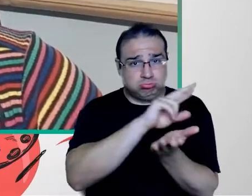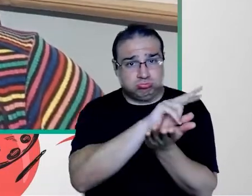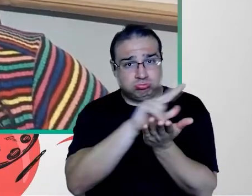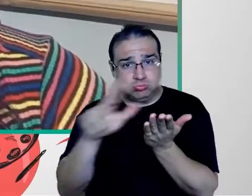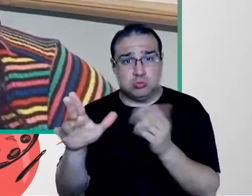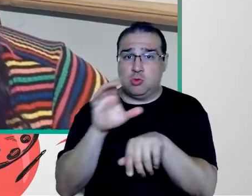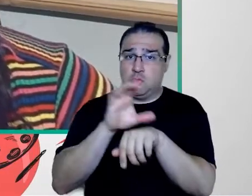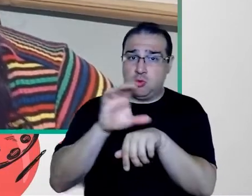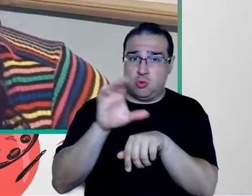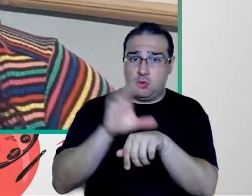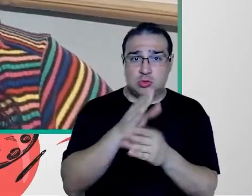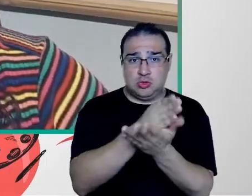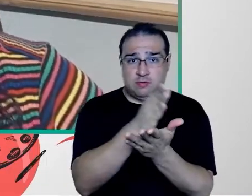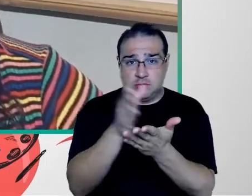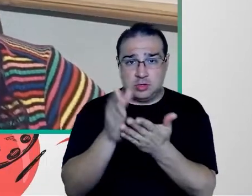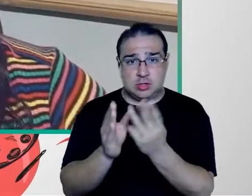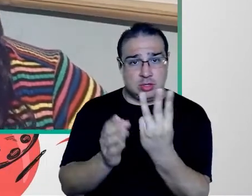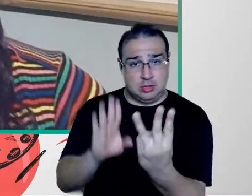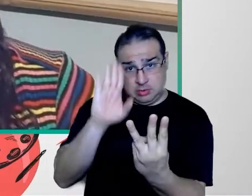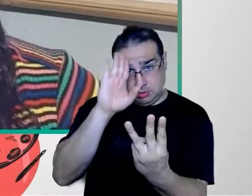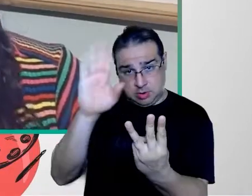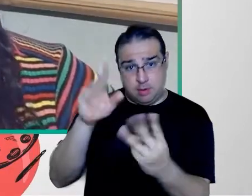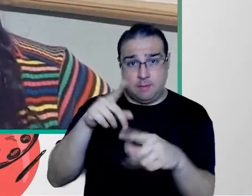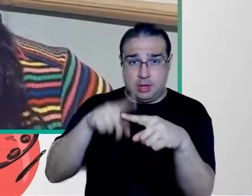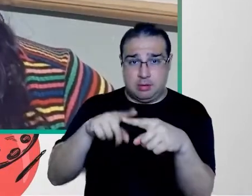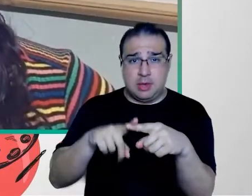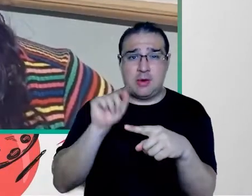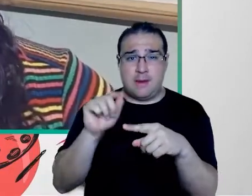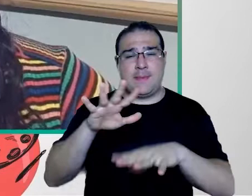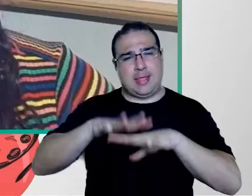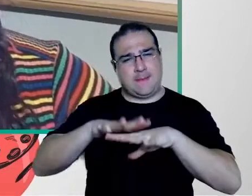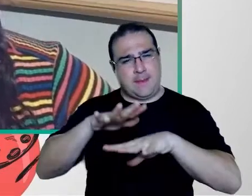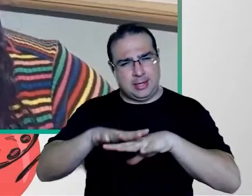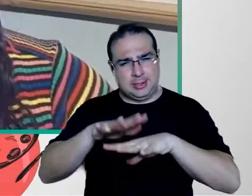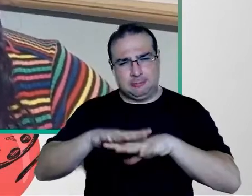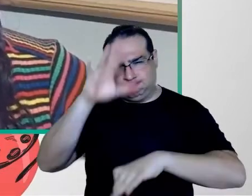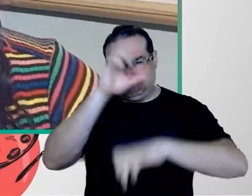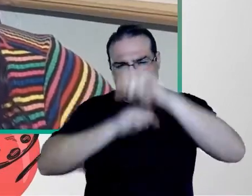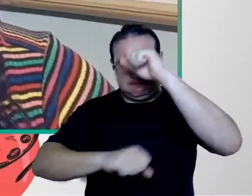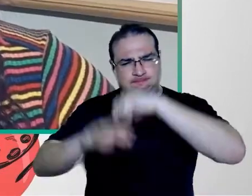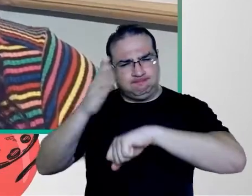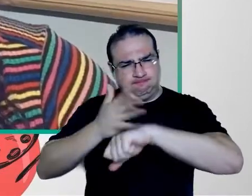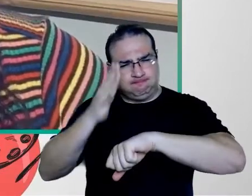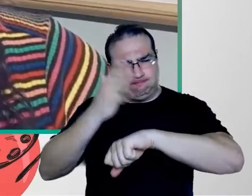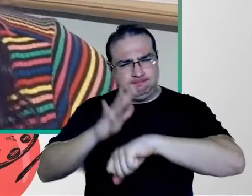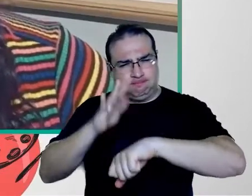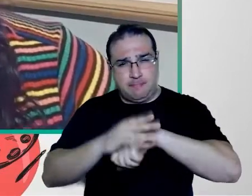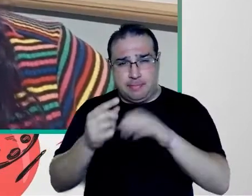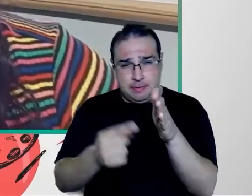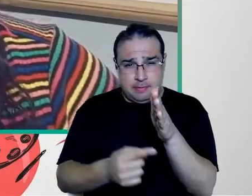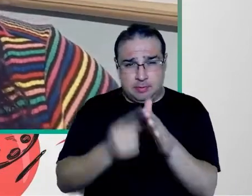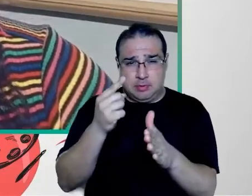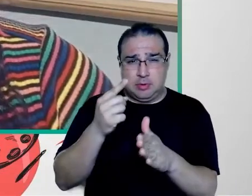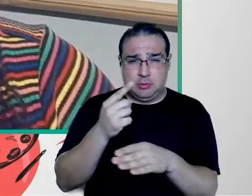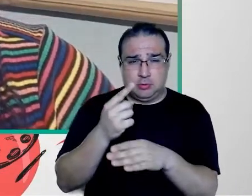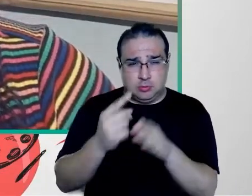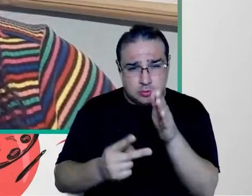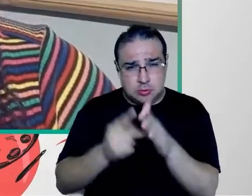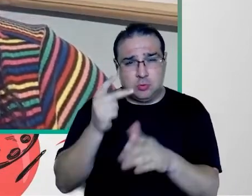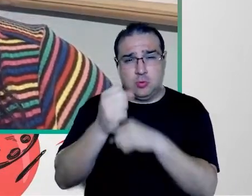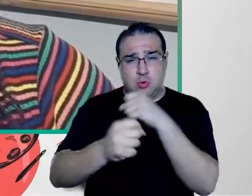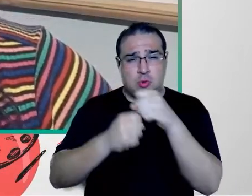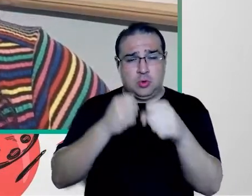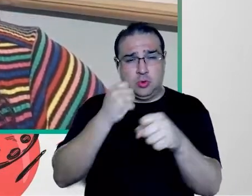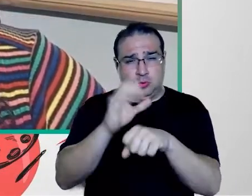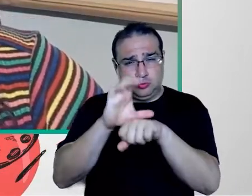outros. O curso é dividido em 3 pilares. O primeiro deles é a matemática. Então, principalmente nos primeiros anos